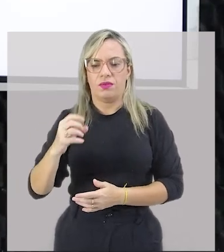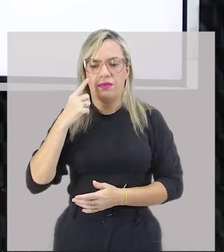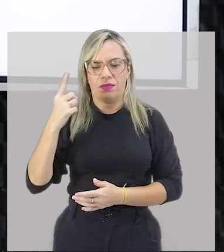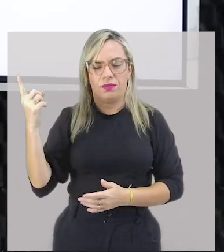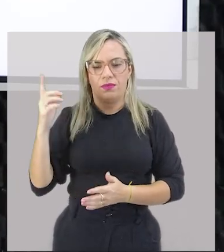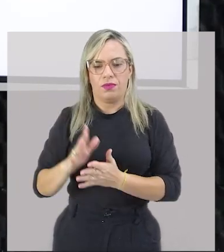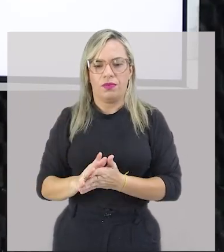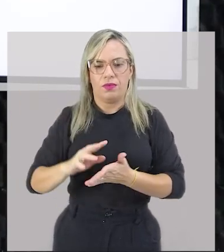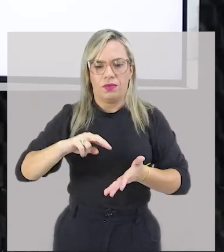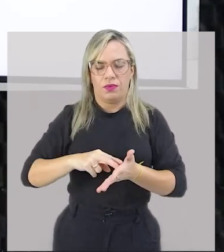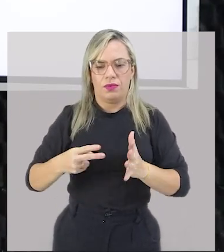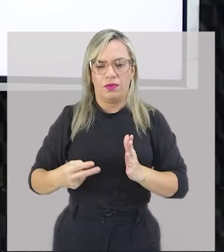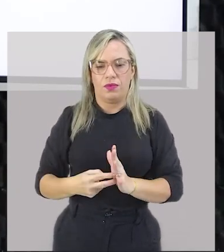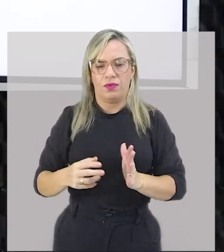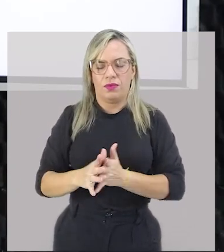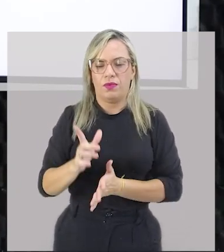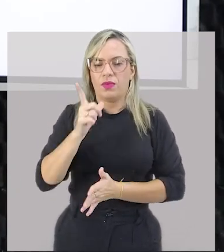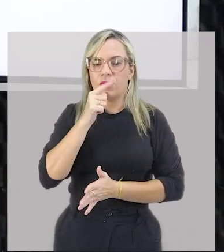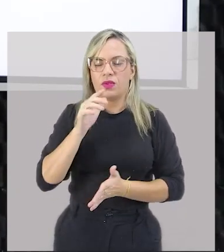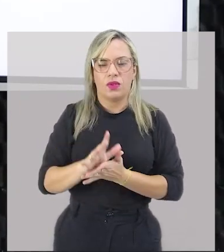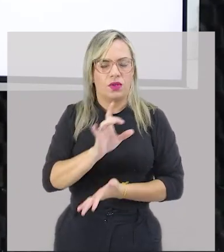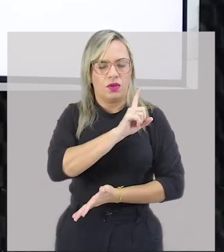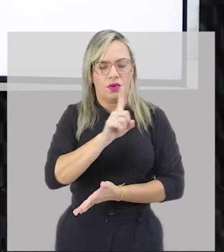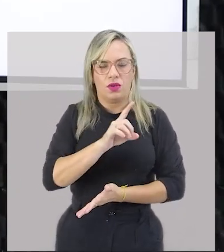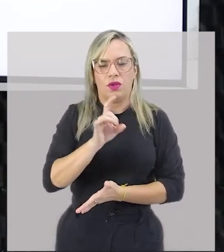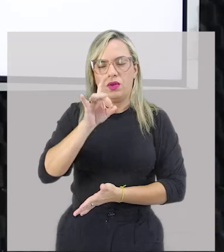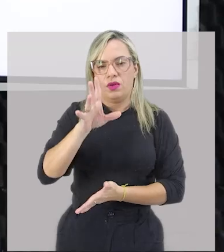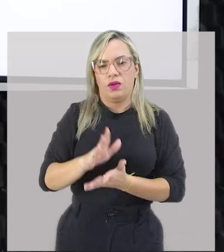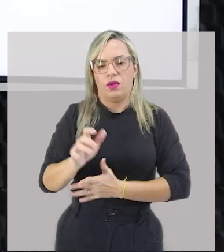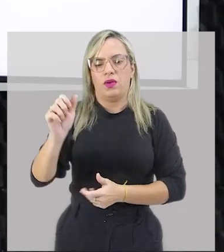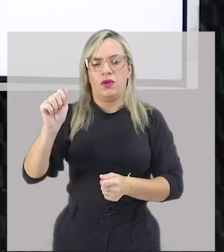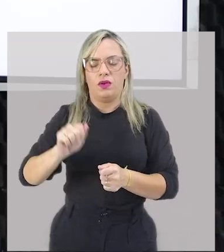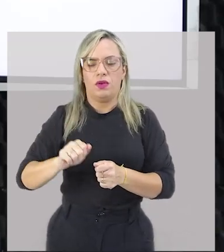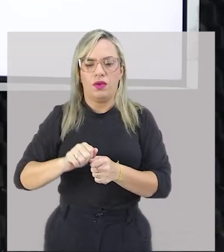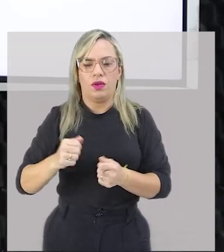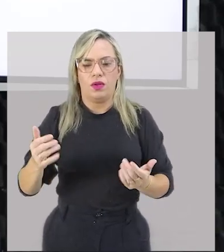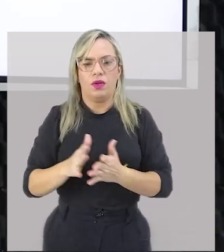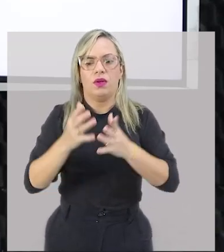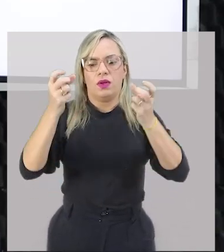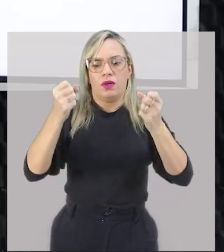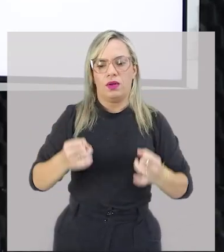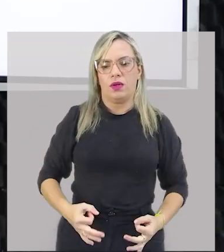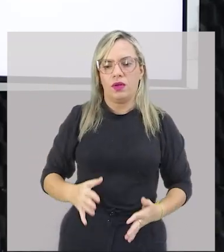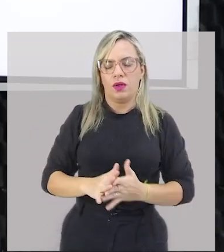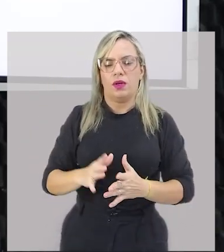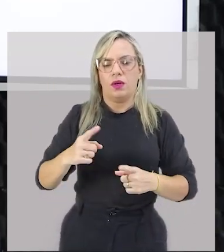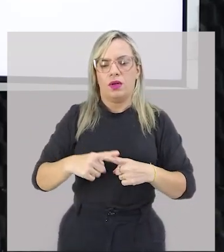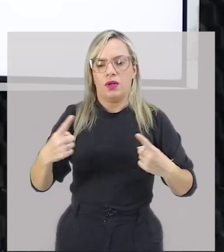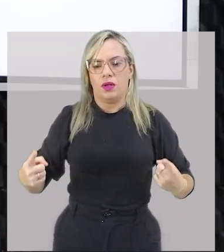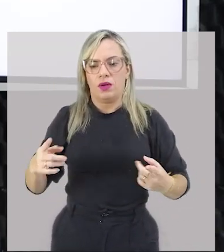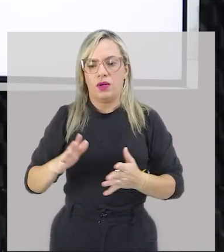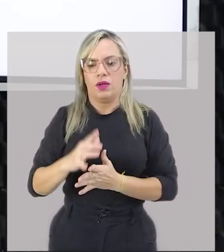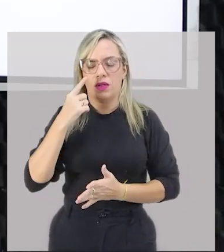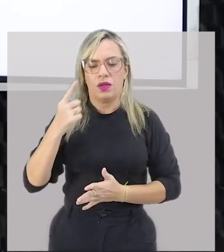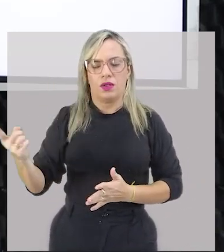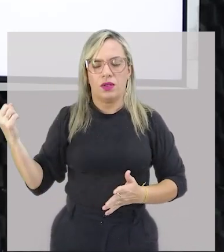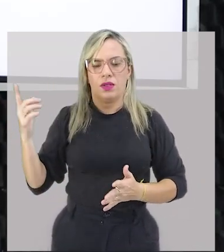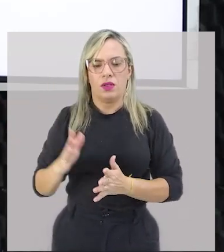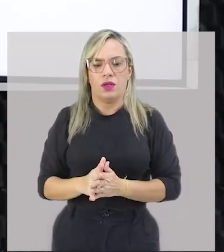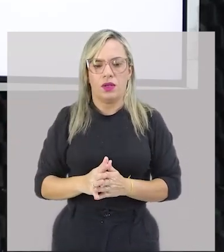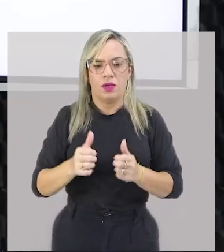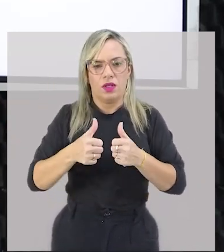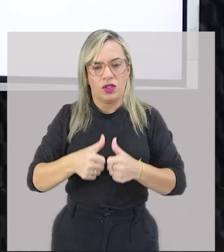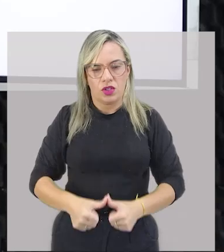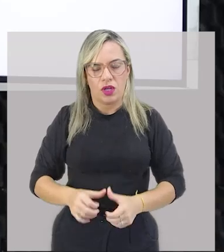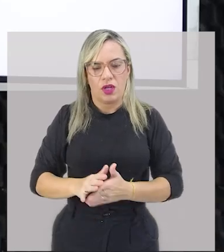né? Só que, assim, não é só água que vai fazer isso que eu vou explicar. Mas hidro vem de água,